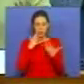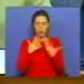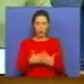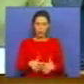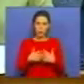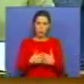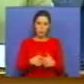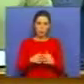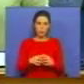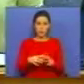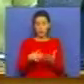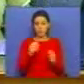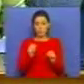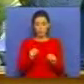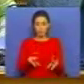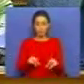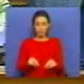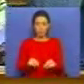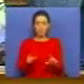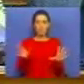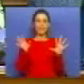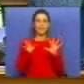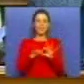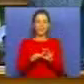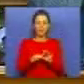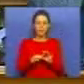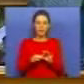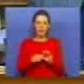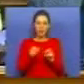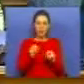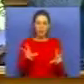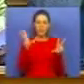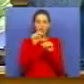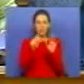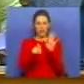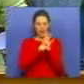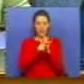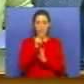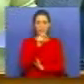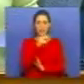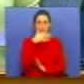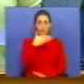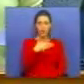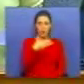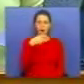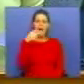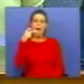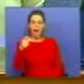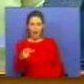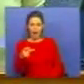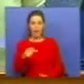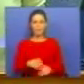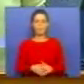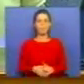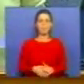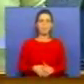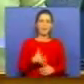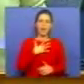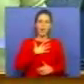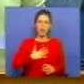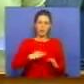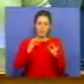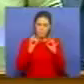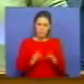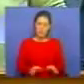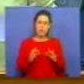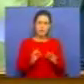dúvidas genuínas, tem a ver com o novo artigo 31A. E aqui, Sr. Ministro, gostava mesmo